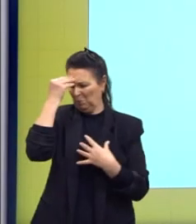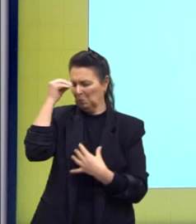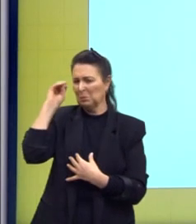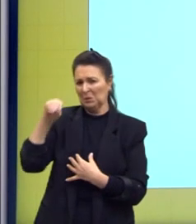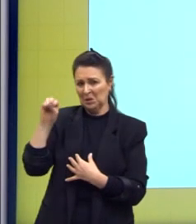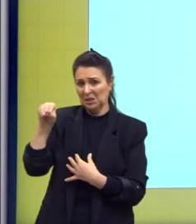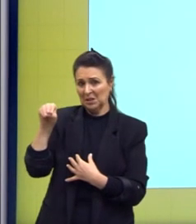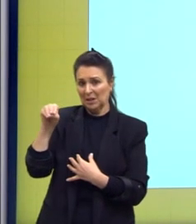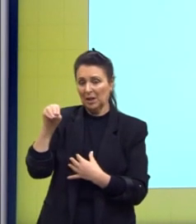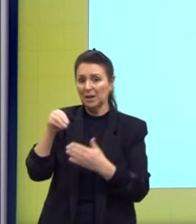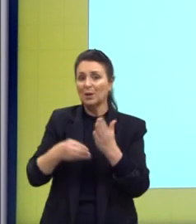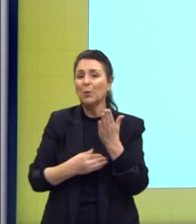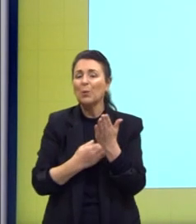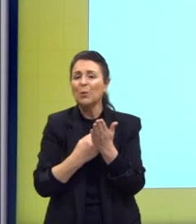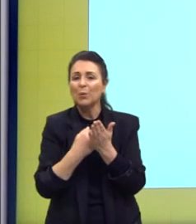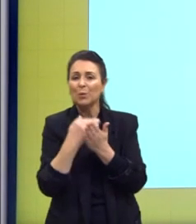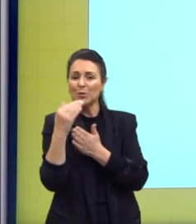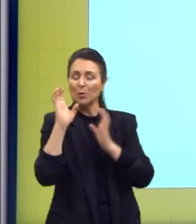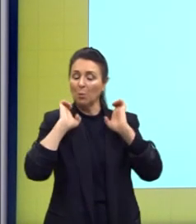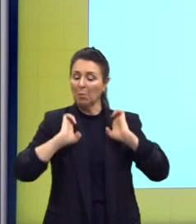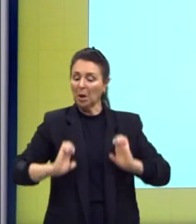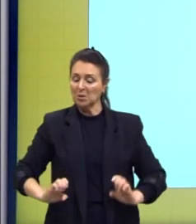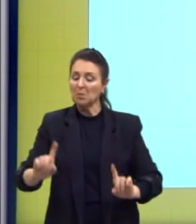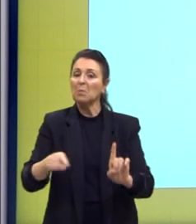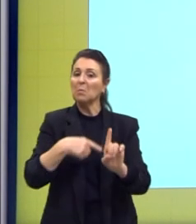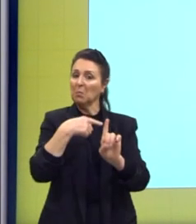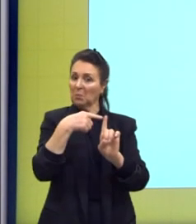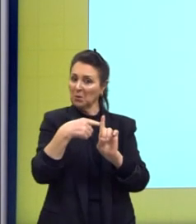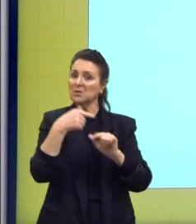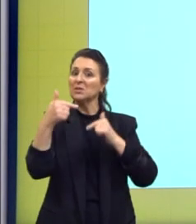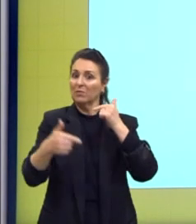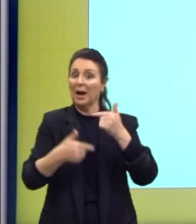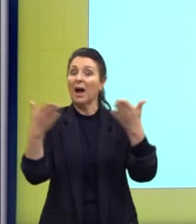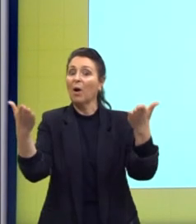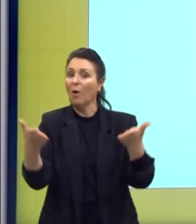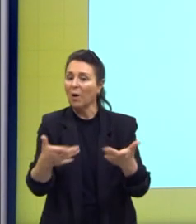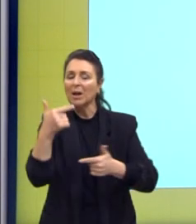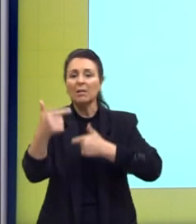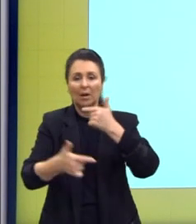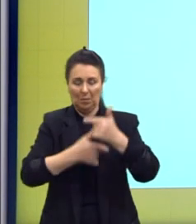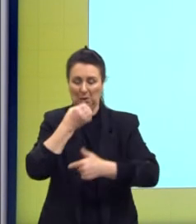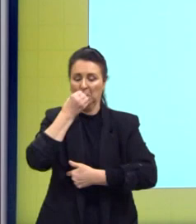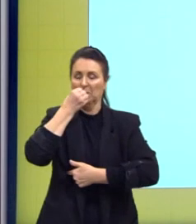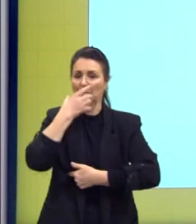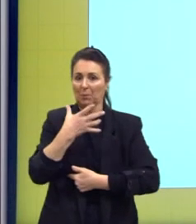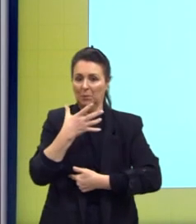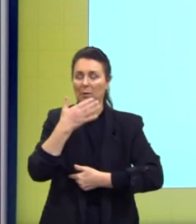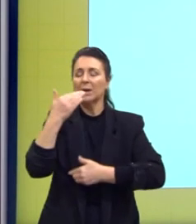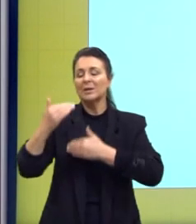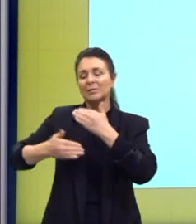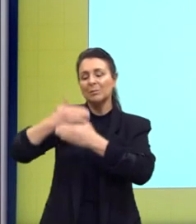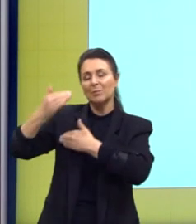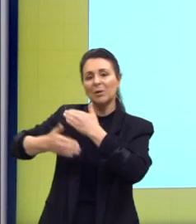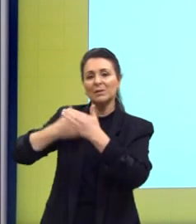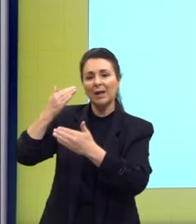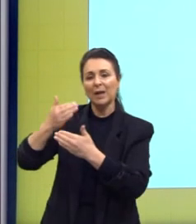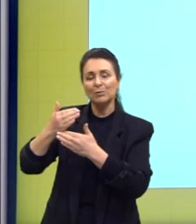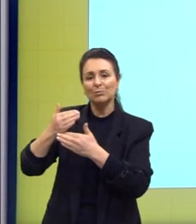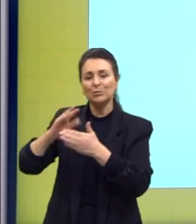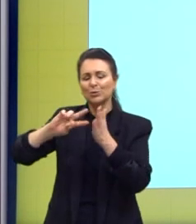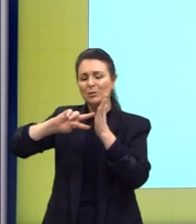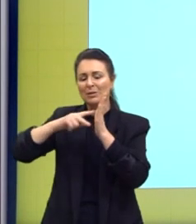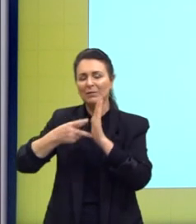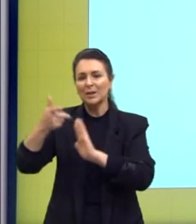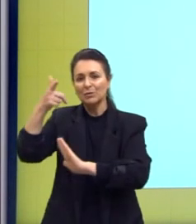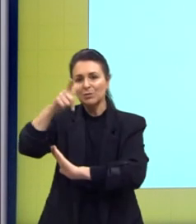criando uma ética positiva de trabalho e como isso nos atingir até hoje né o processo de ressignificação do